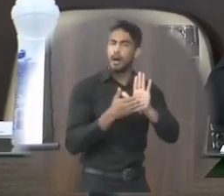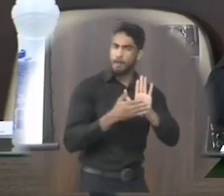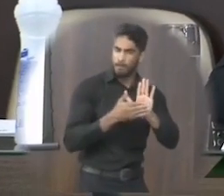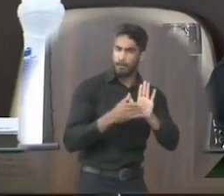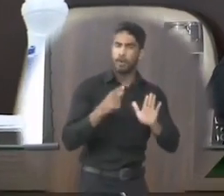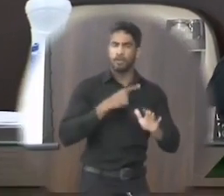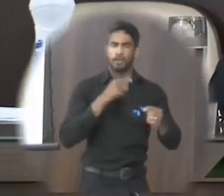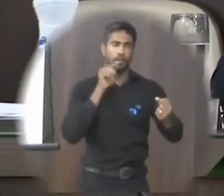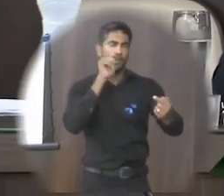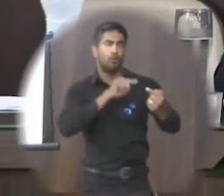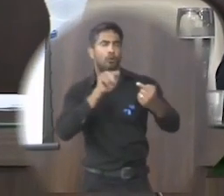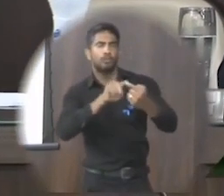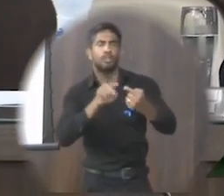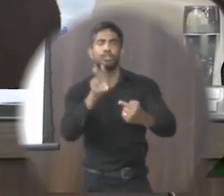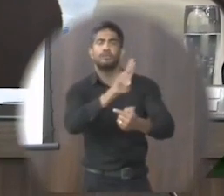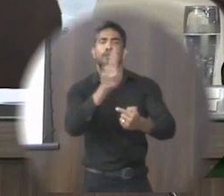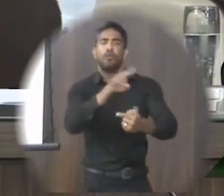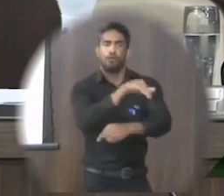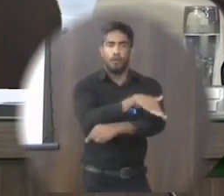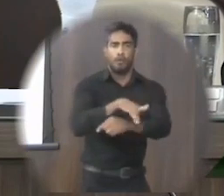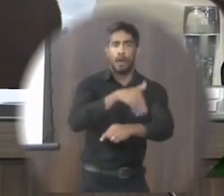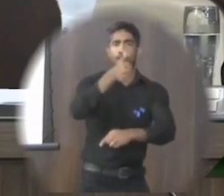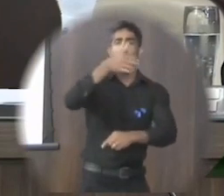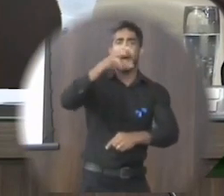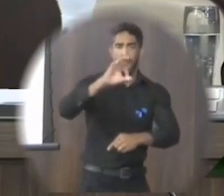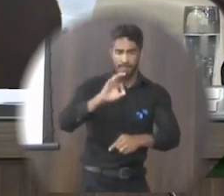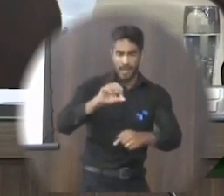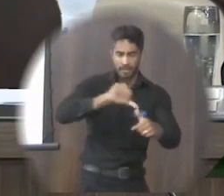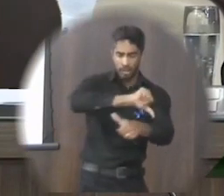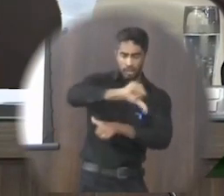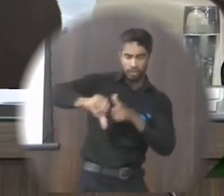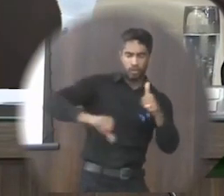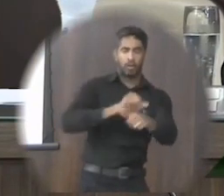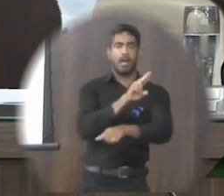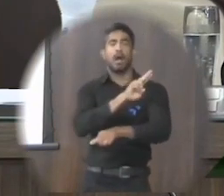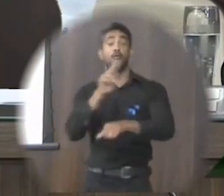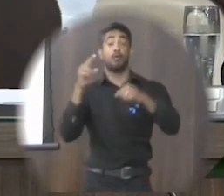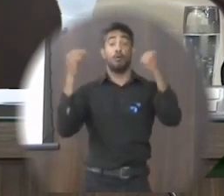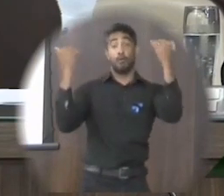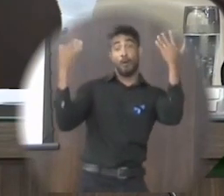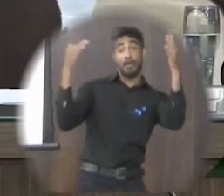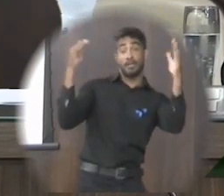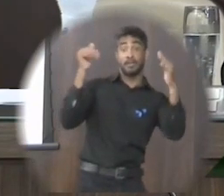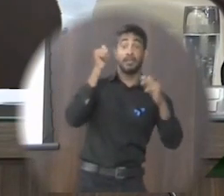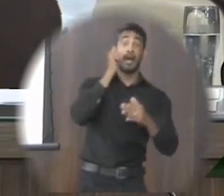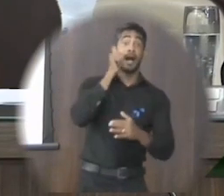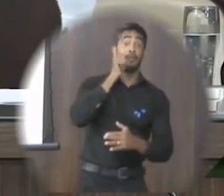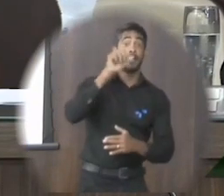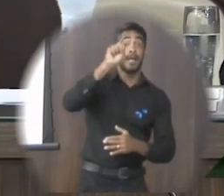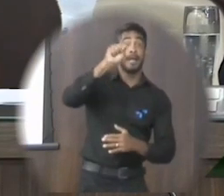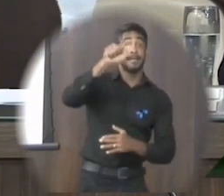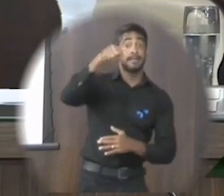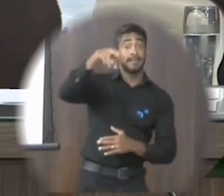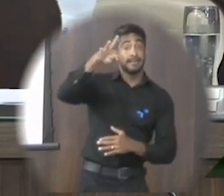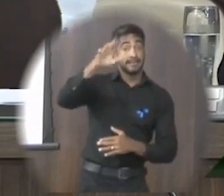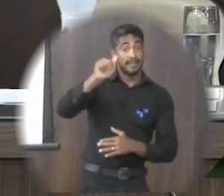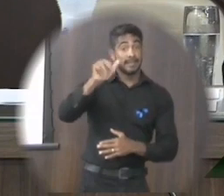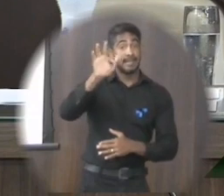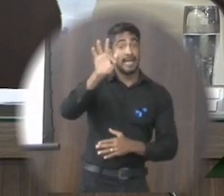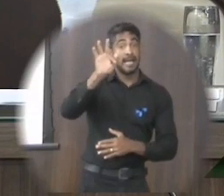tem como objetivo denominar a Rua 10, no bairro Cerâmica, homenageando a Senhora Santa